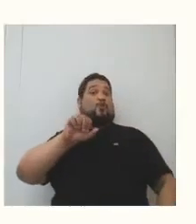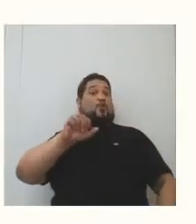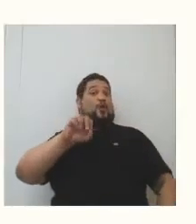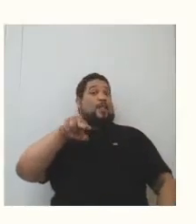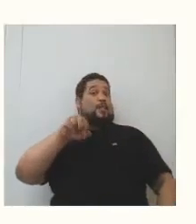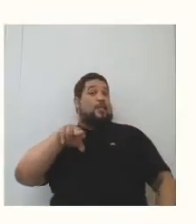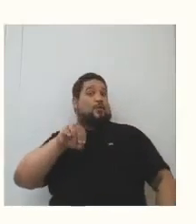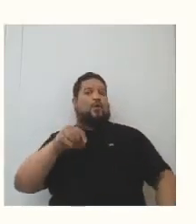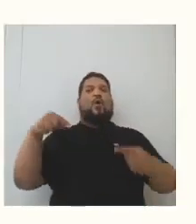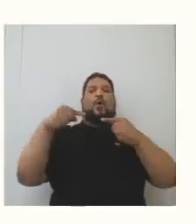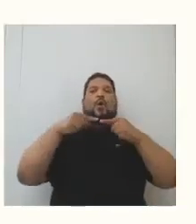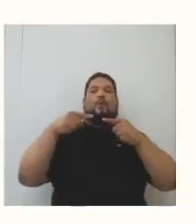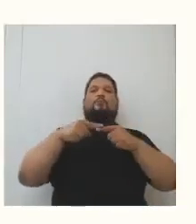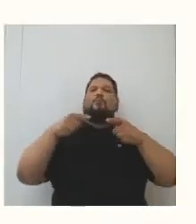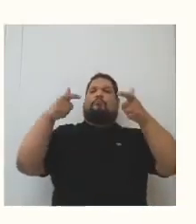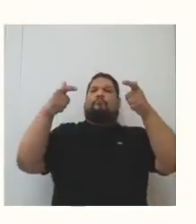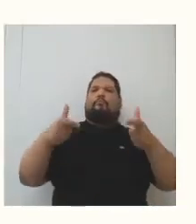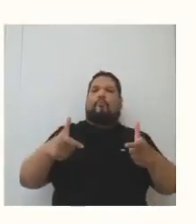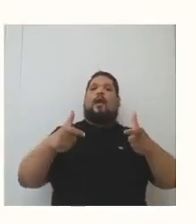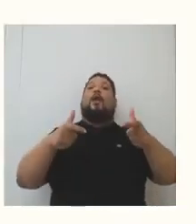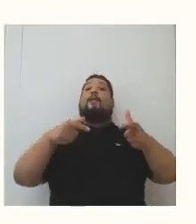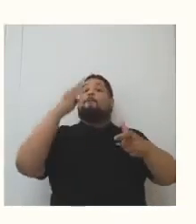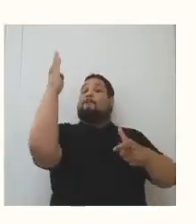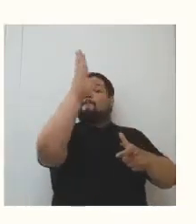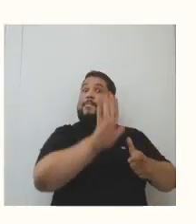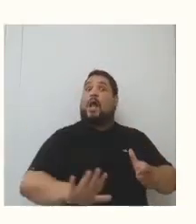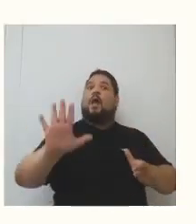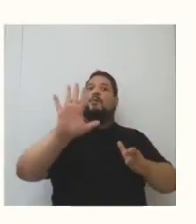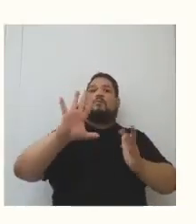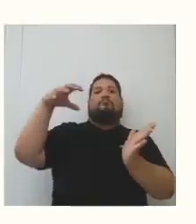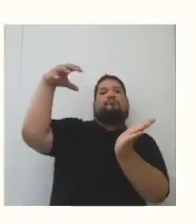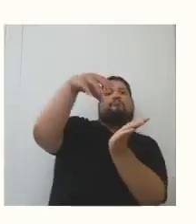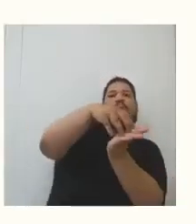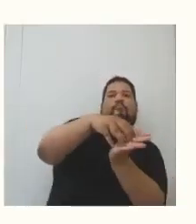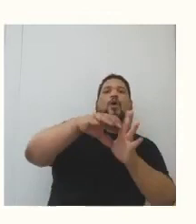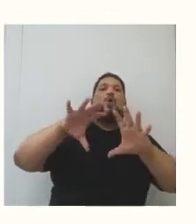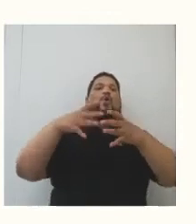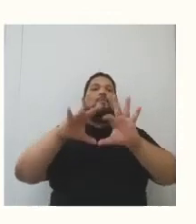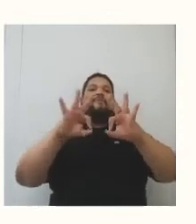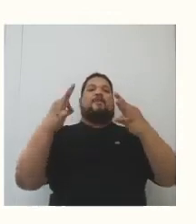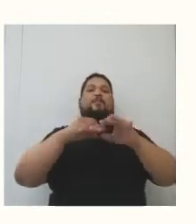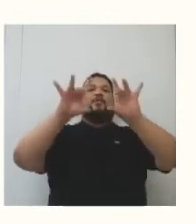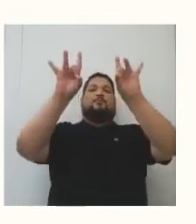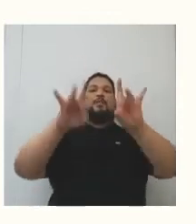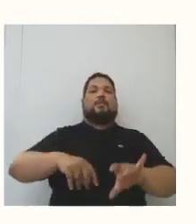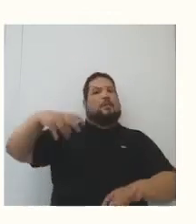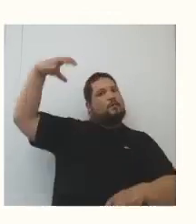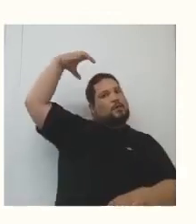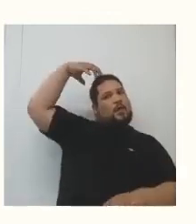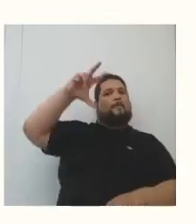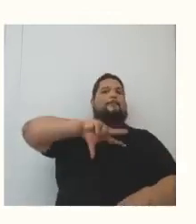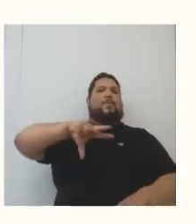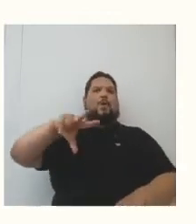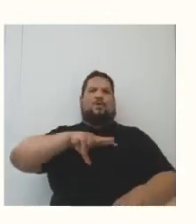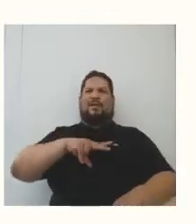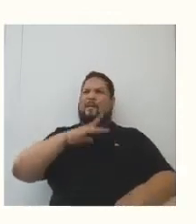é o período em que se instala em nosso país, né, a corte portuguesa. Professor, vieram muitas pessoas para o Brasil durante esse período aí